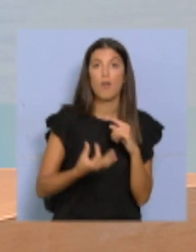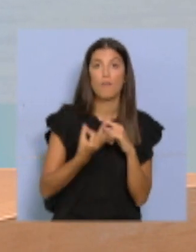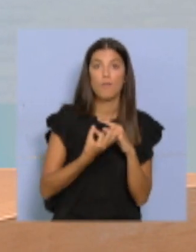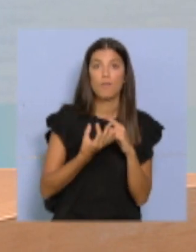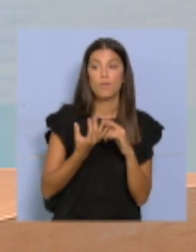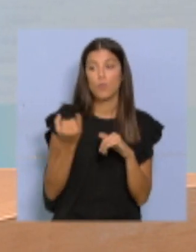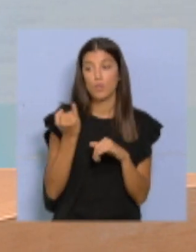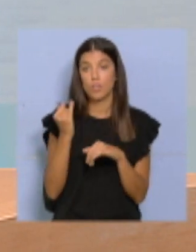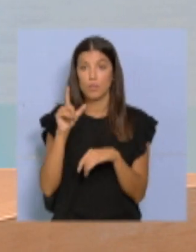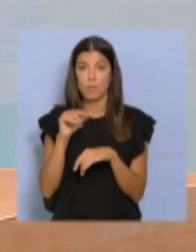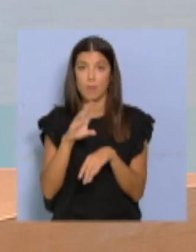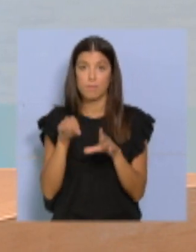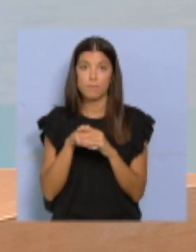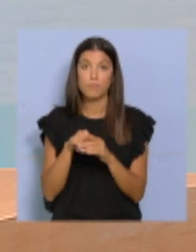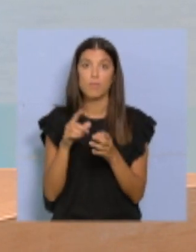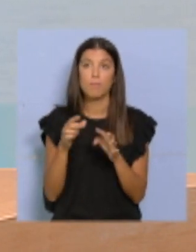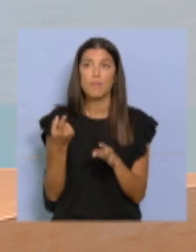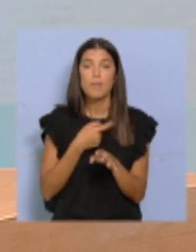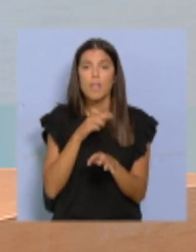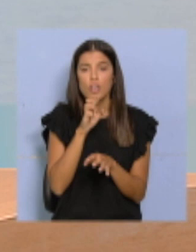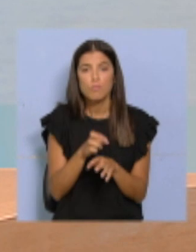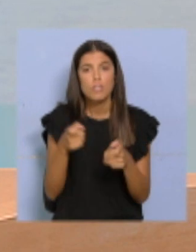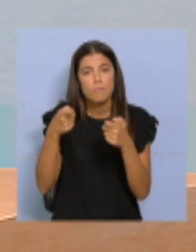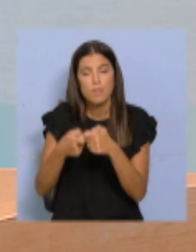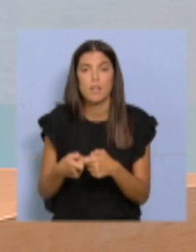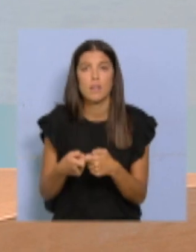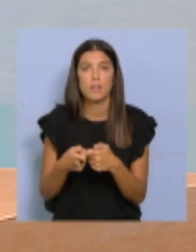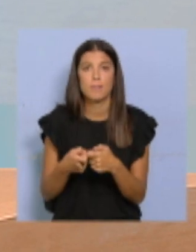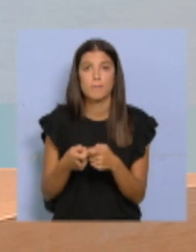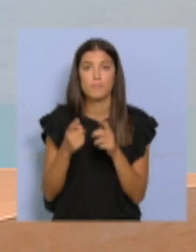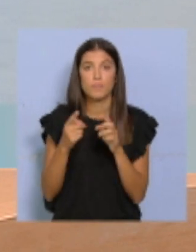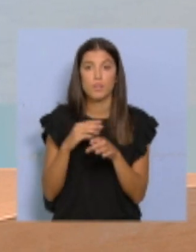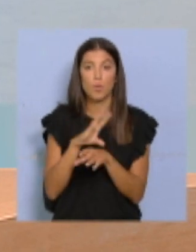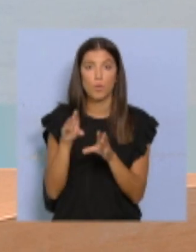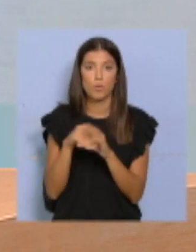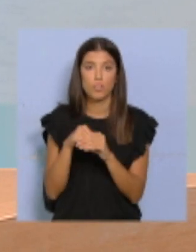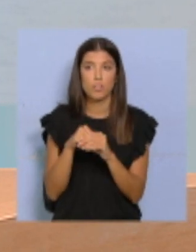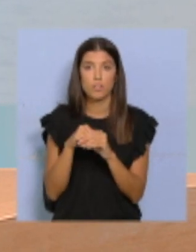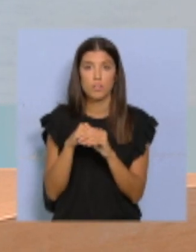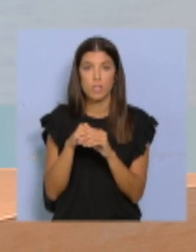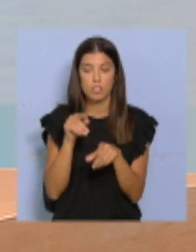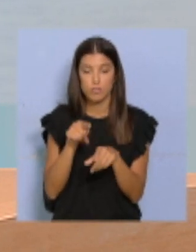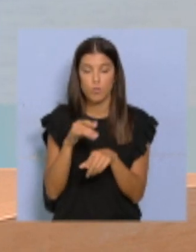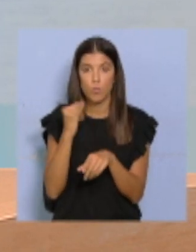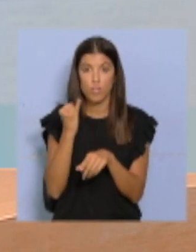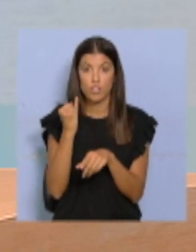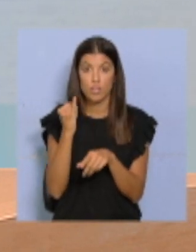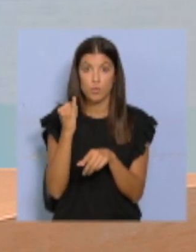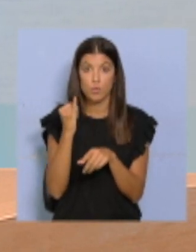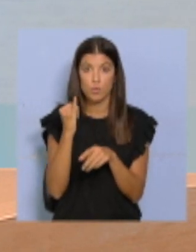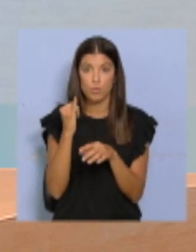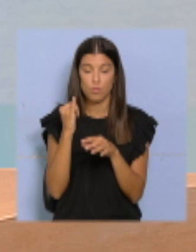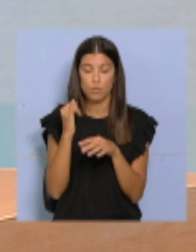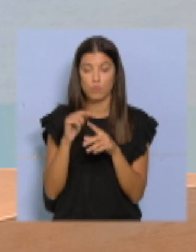mas há respostas a serem dadas e nesse contexto o Instituto em concreto, durante este